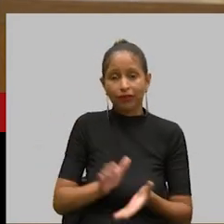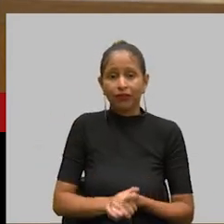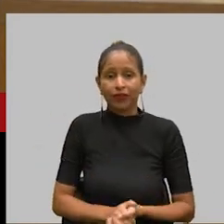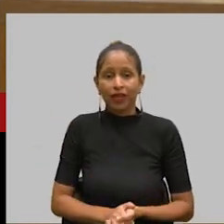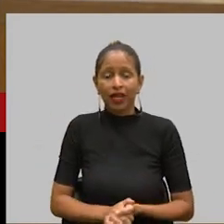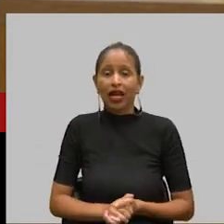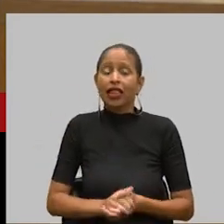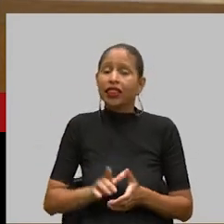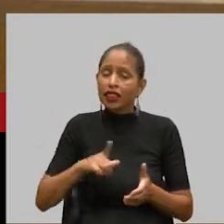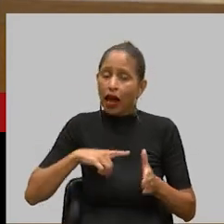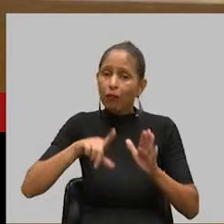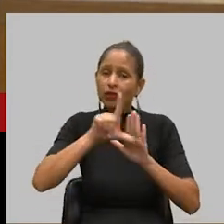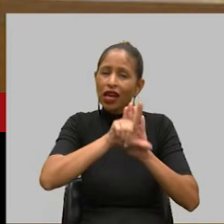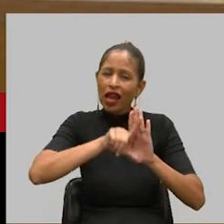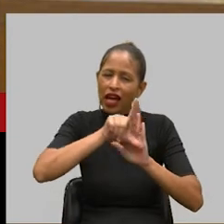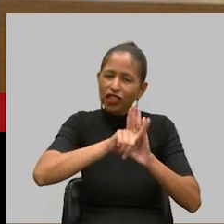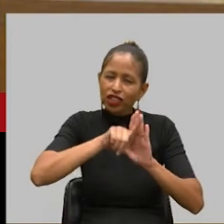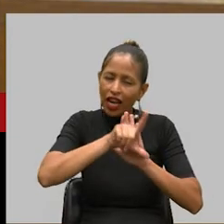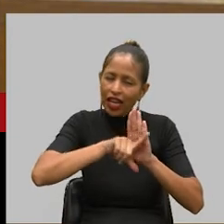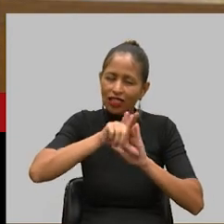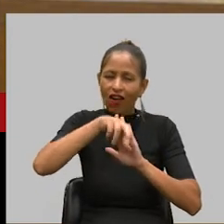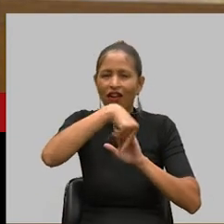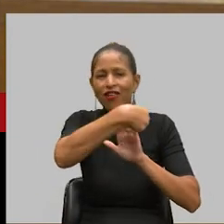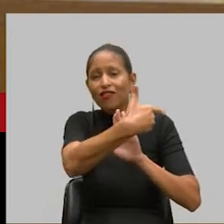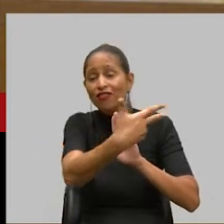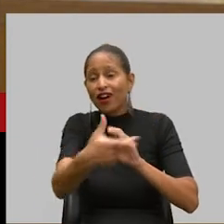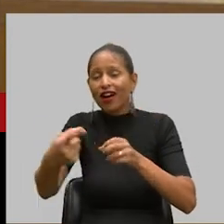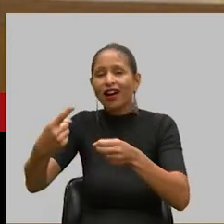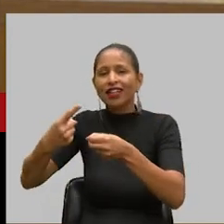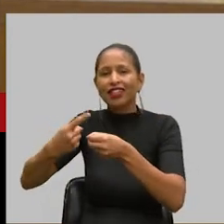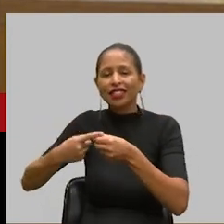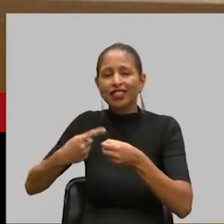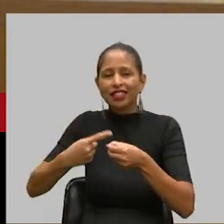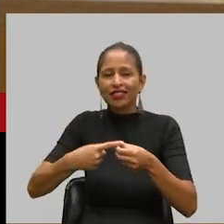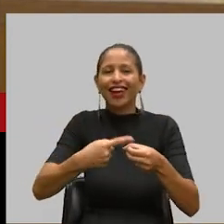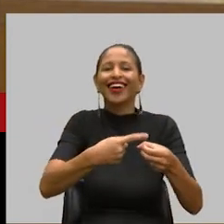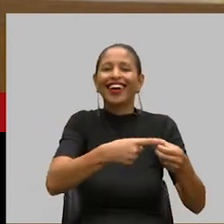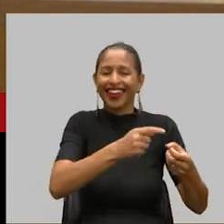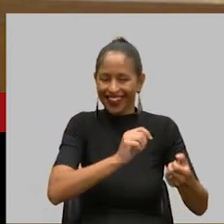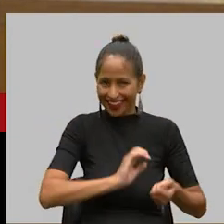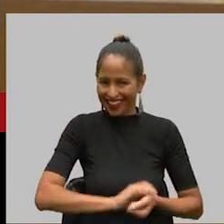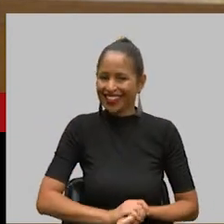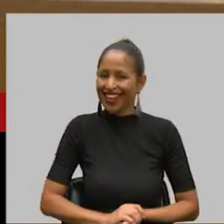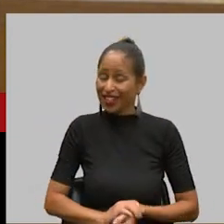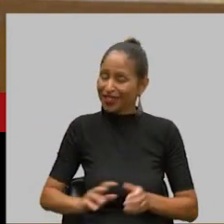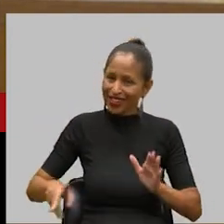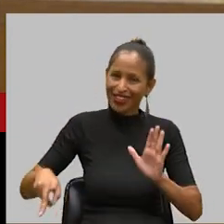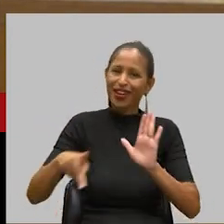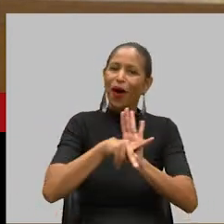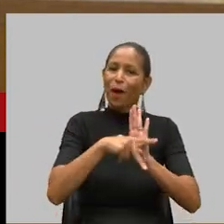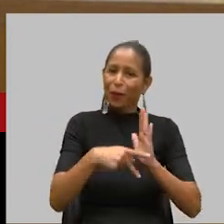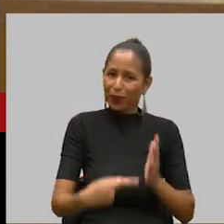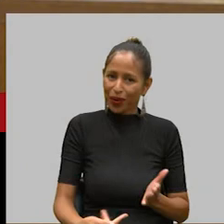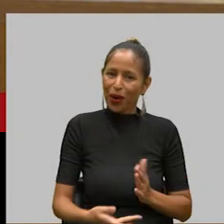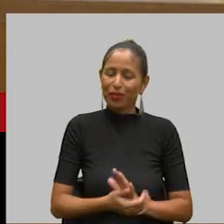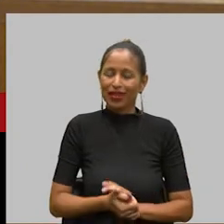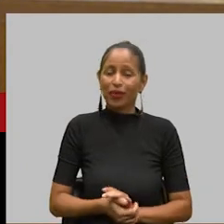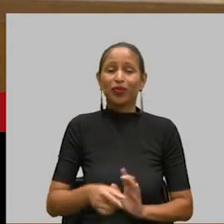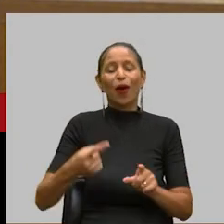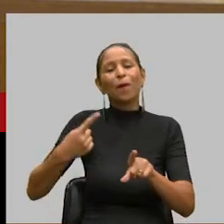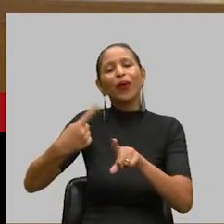legislações municipais nós temos vários municípios que construíram legislações próprias né porque